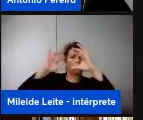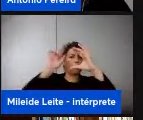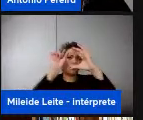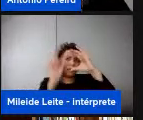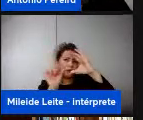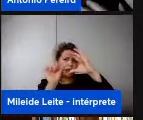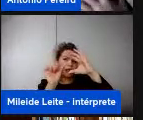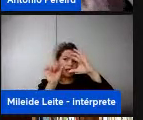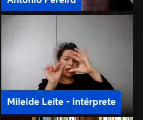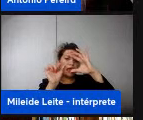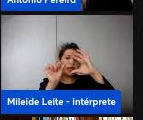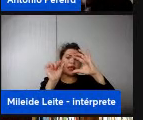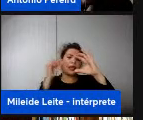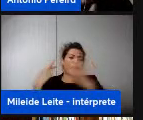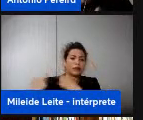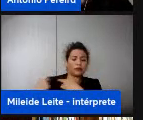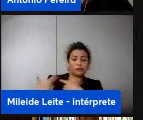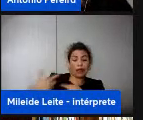né,